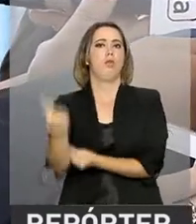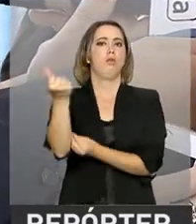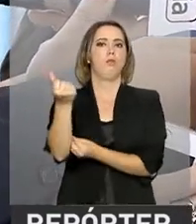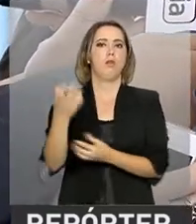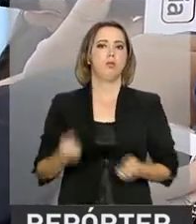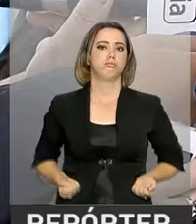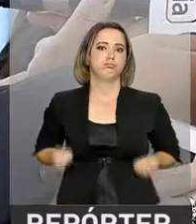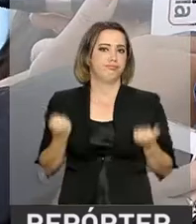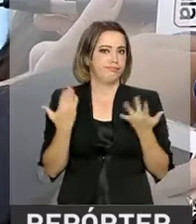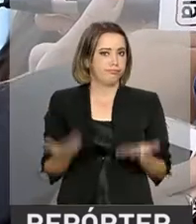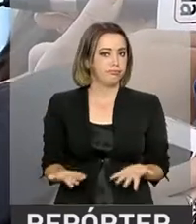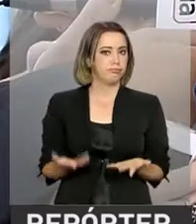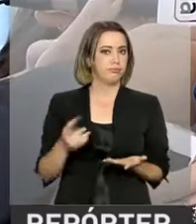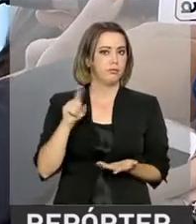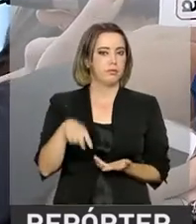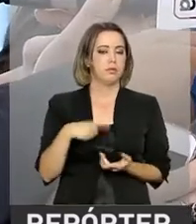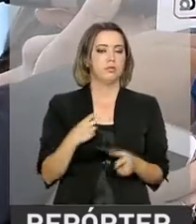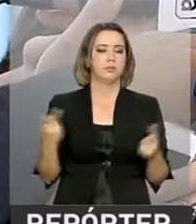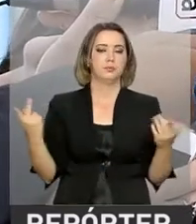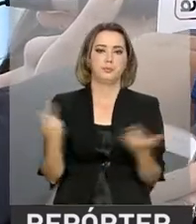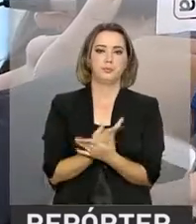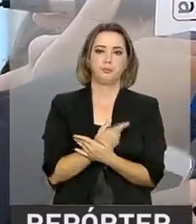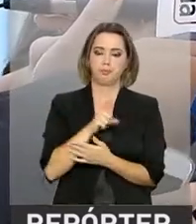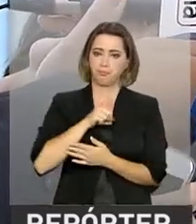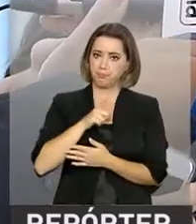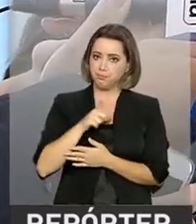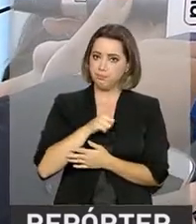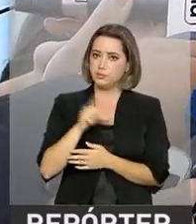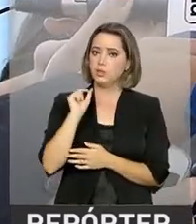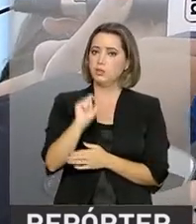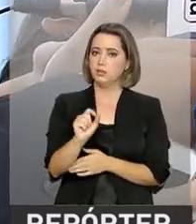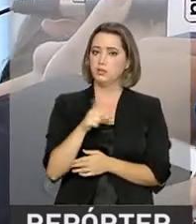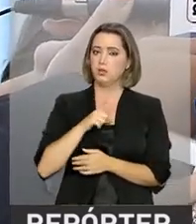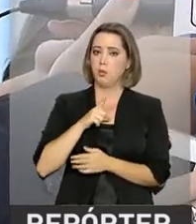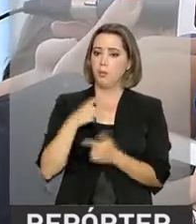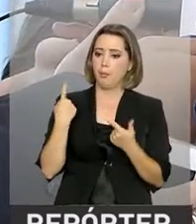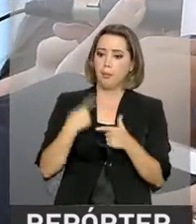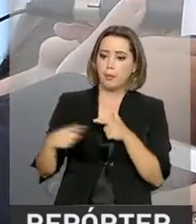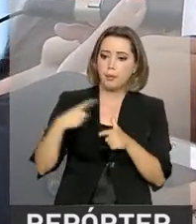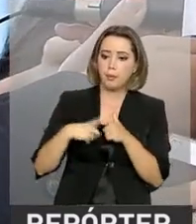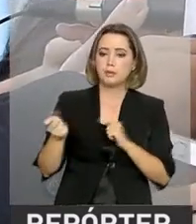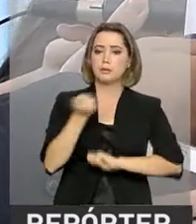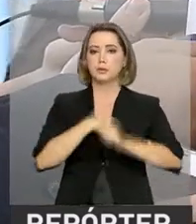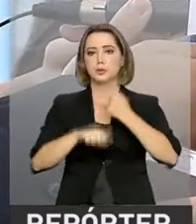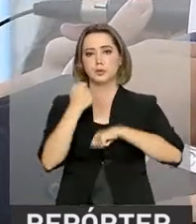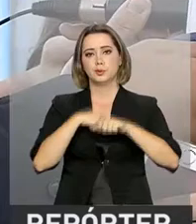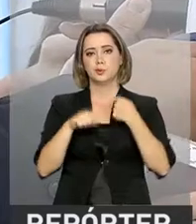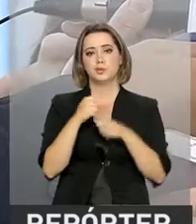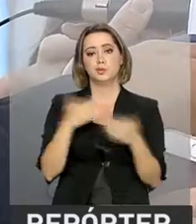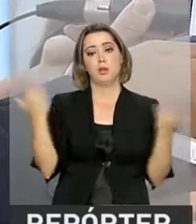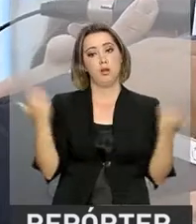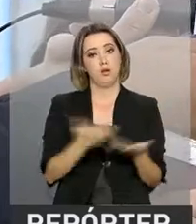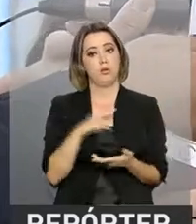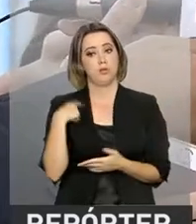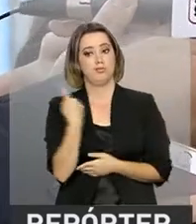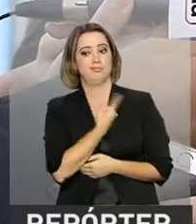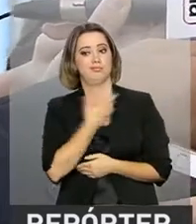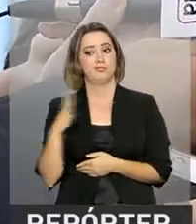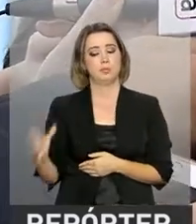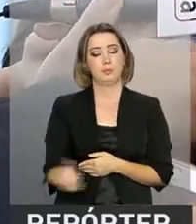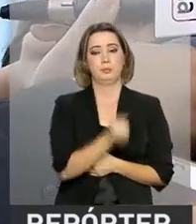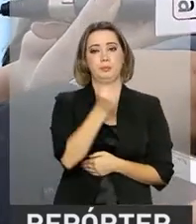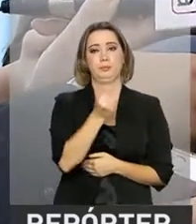que é que esse custo tem causado? Tem causado uma recessão que agora estamos saindo, uma recessão que